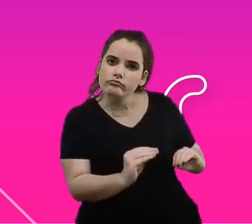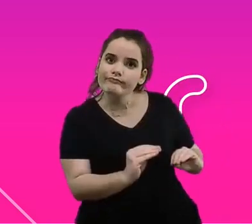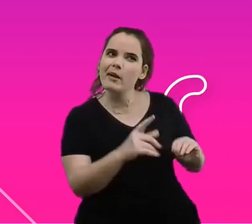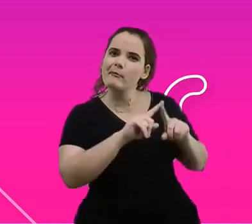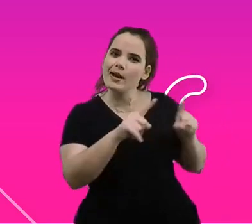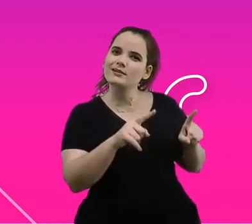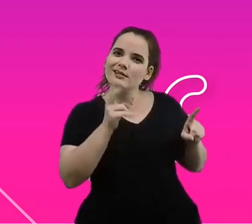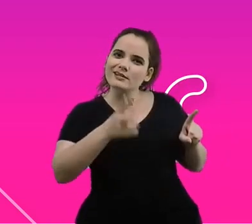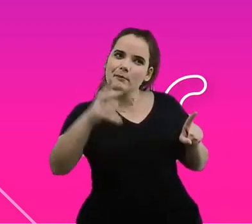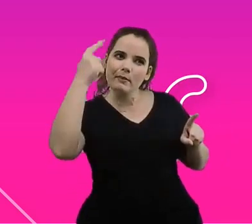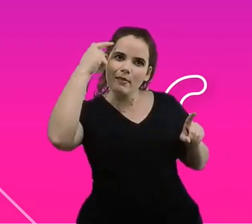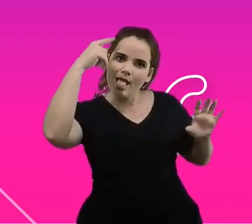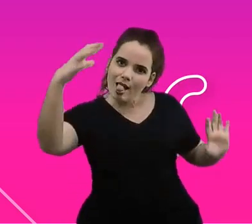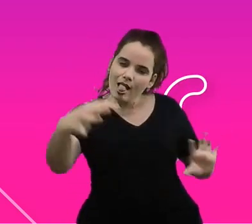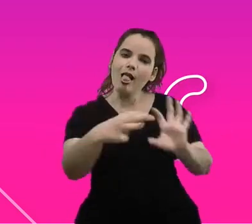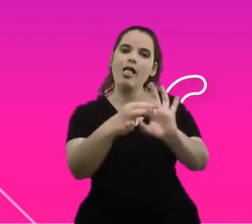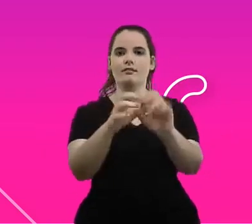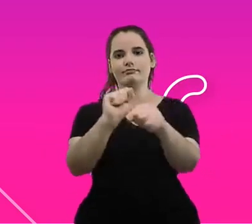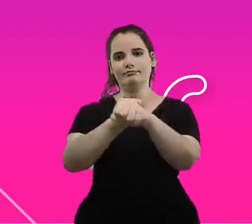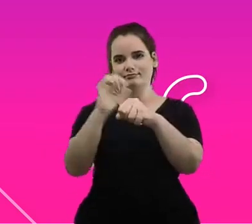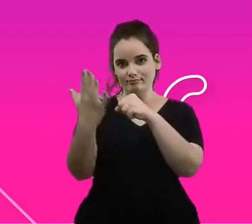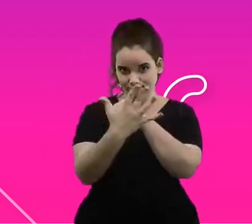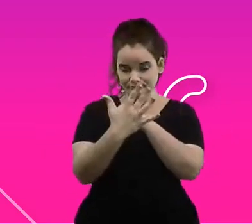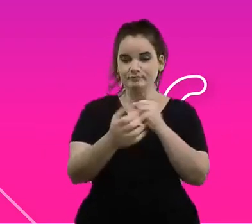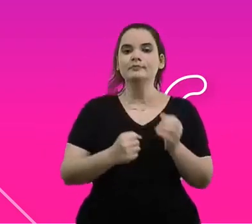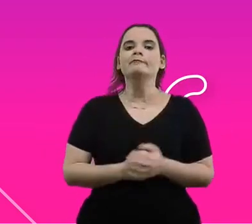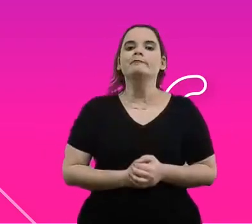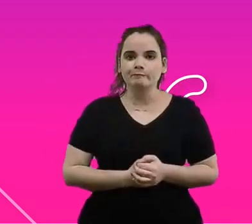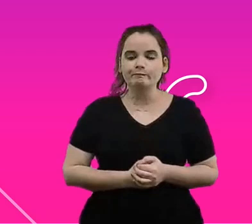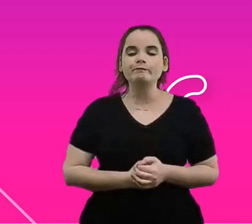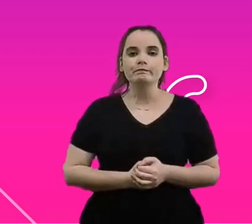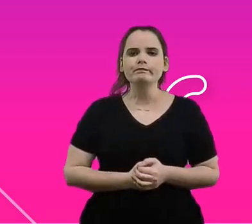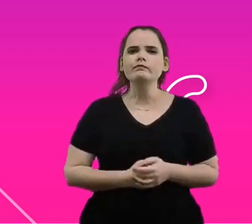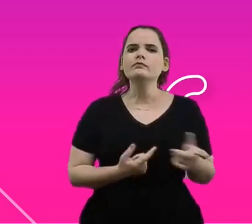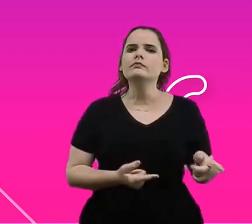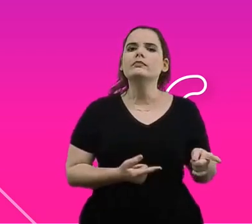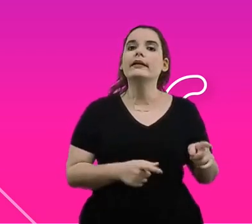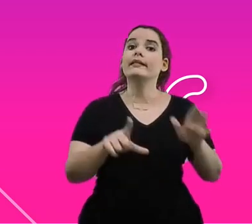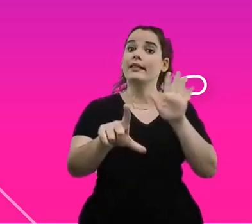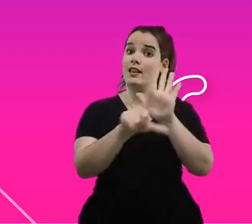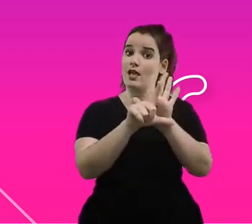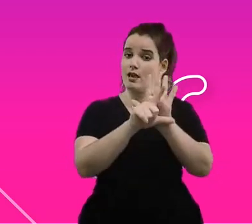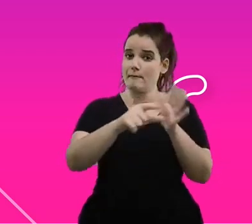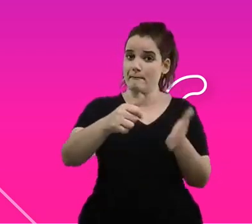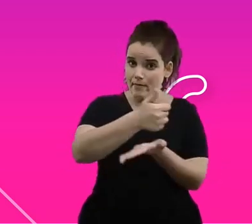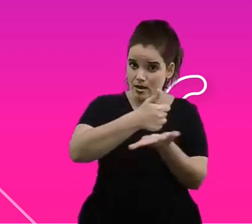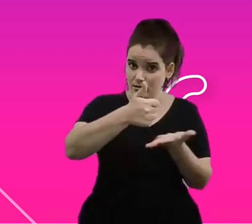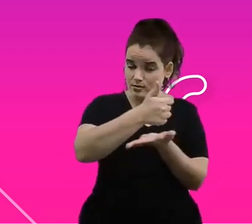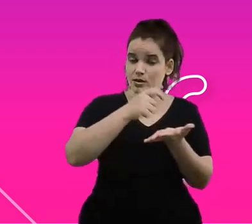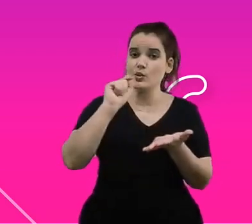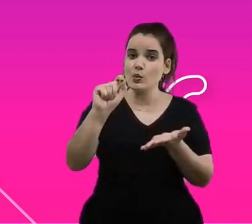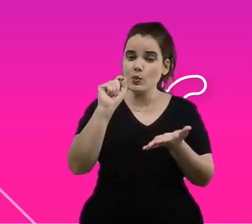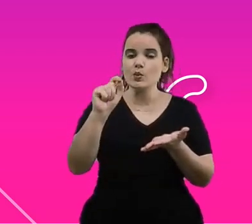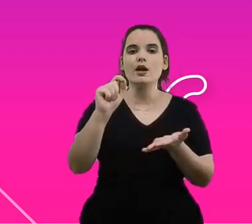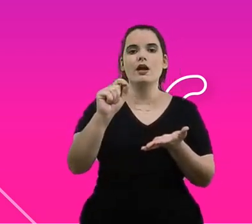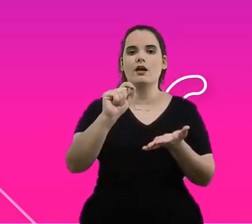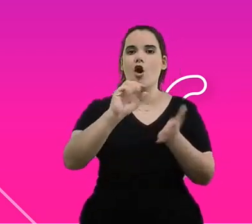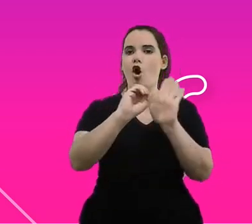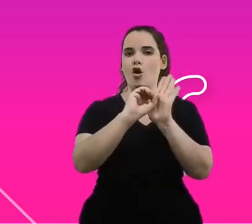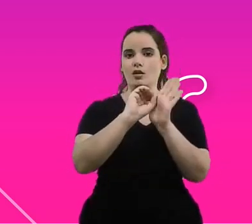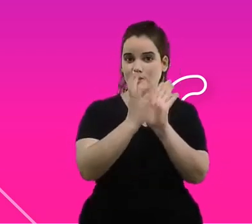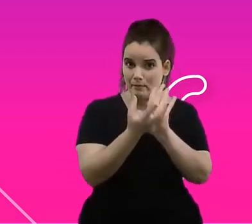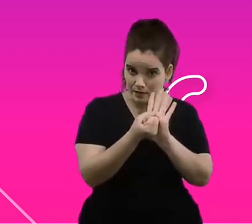SGB. Essa aderência foi feita com base na Lei de Diretrizes Orçamentárias do Rio de Janeiro. Essa lei foi construída já na